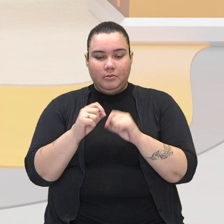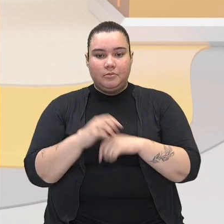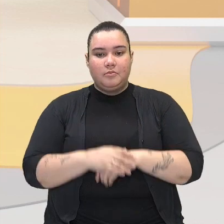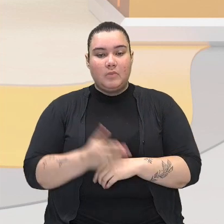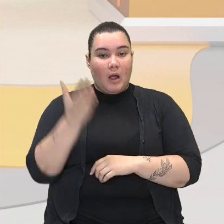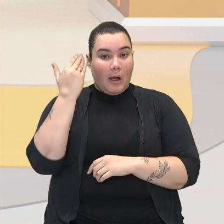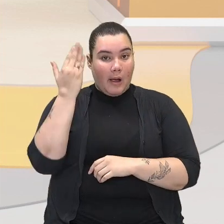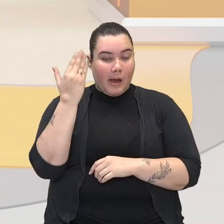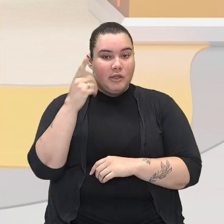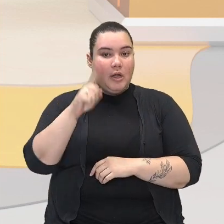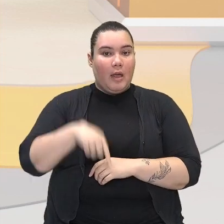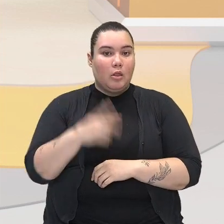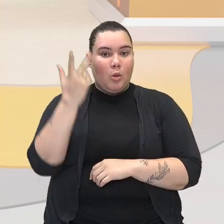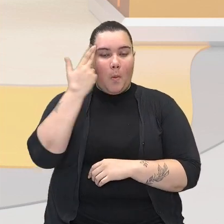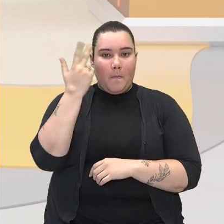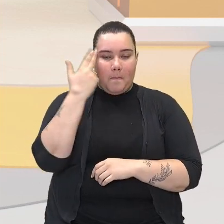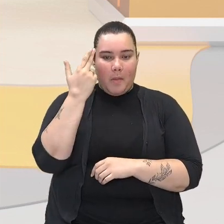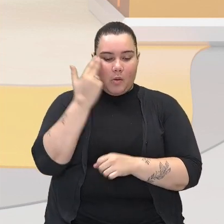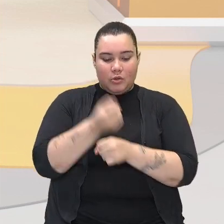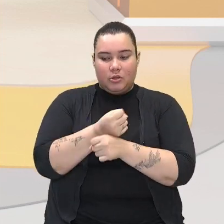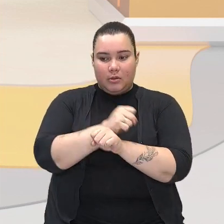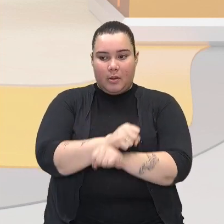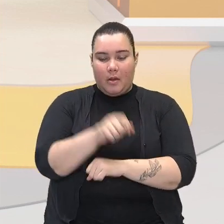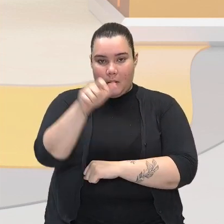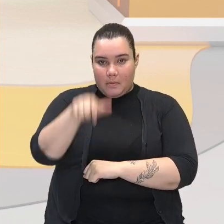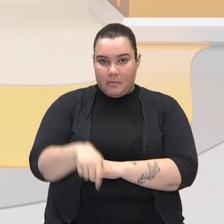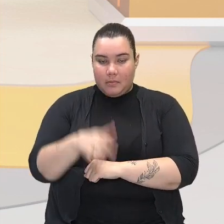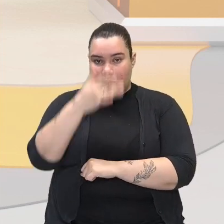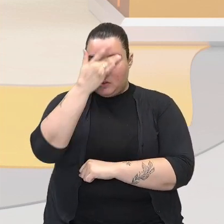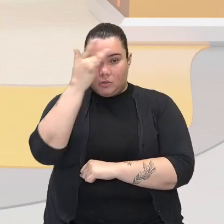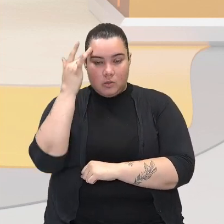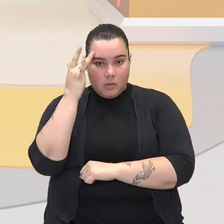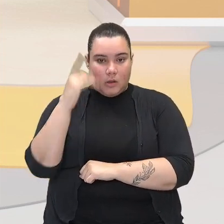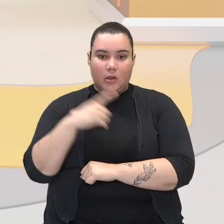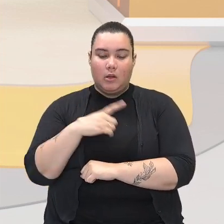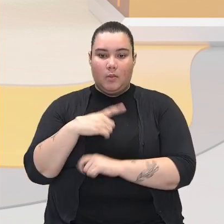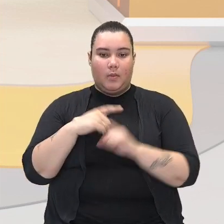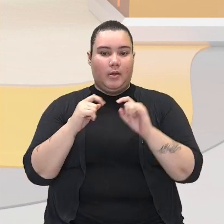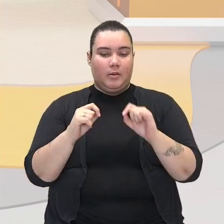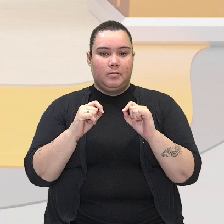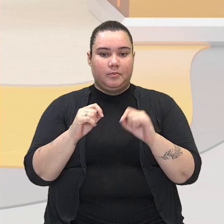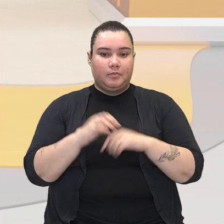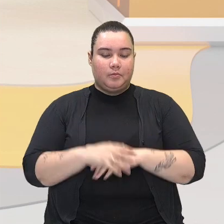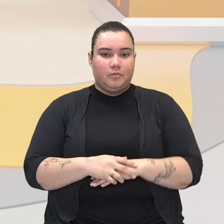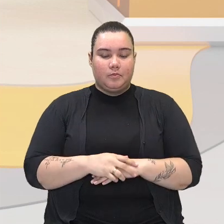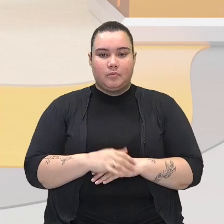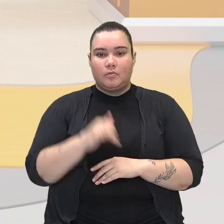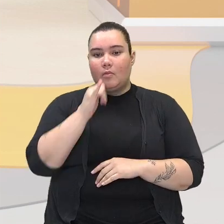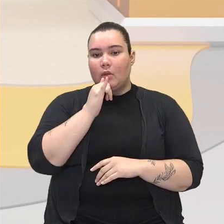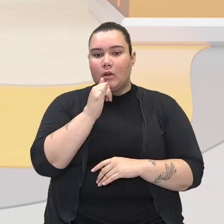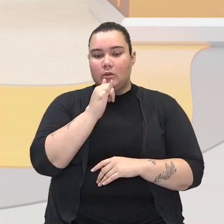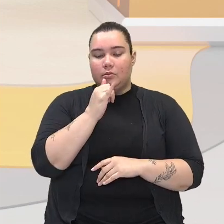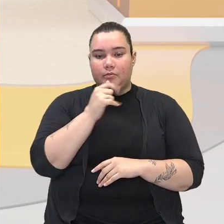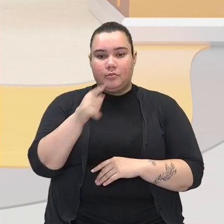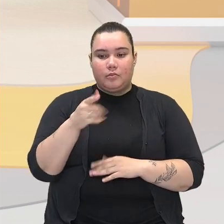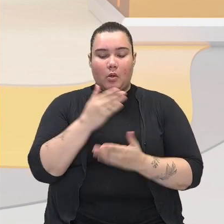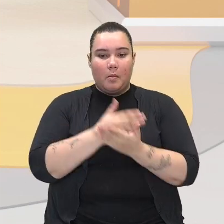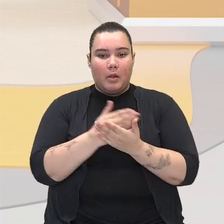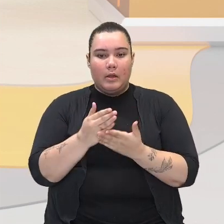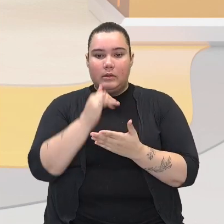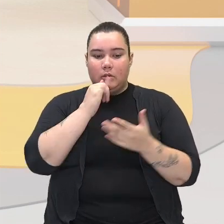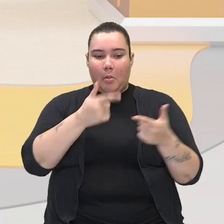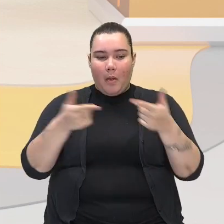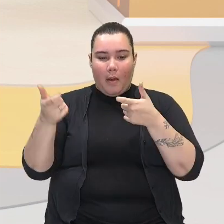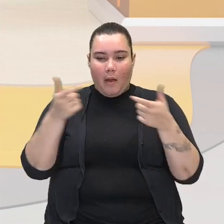comum. Os escravizados, a pessoa se tornava escravizada a partir do momento em que ela era prisioneira de guerra